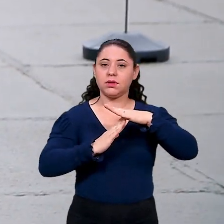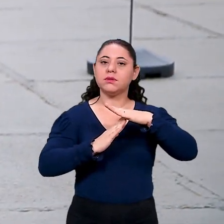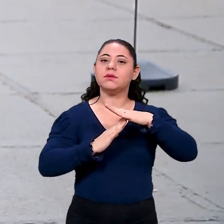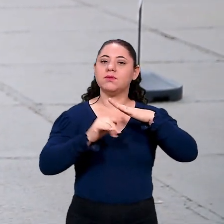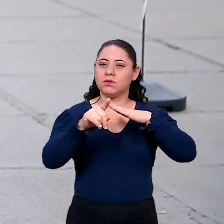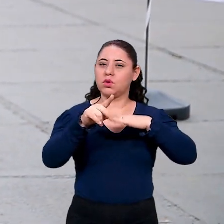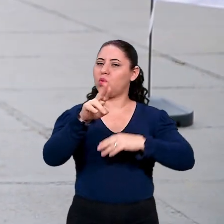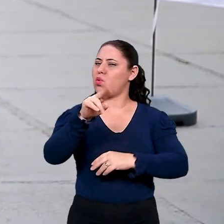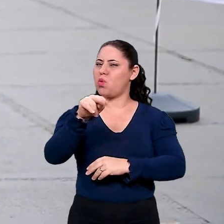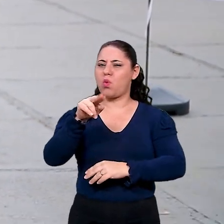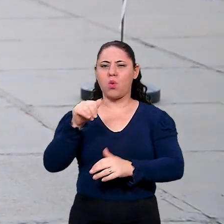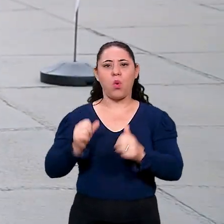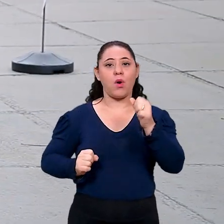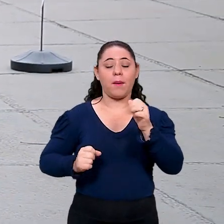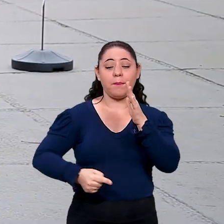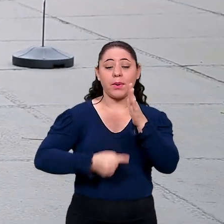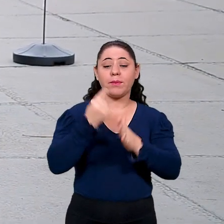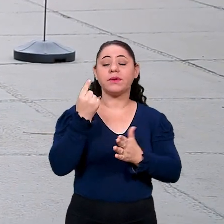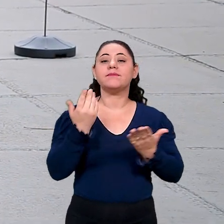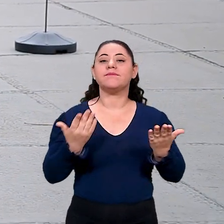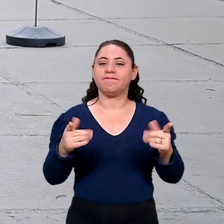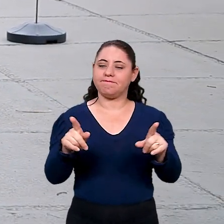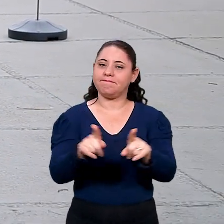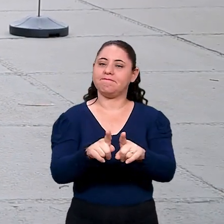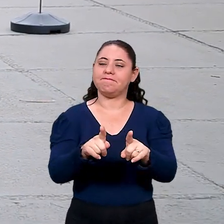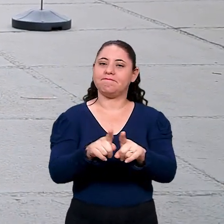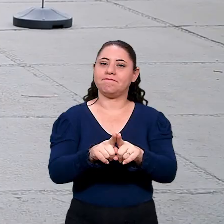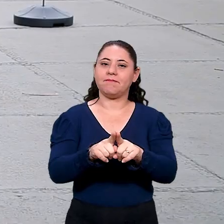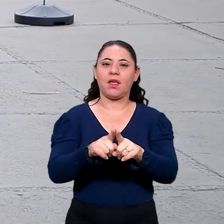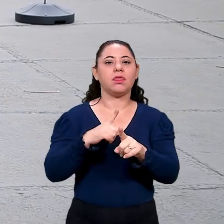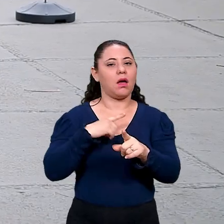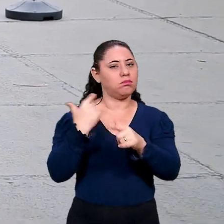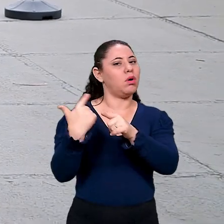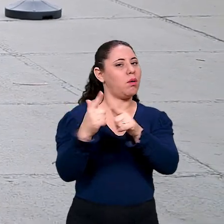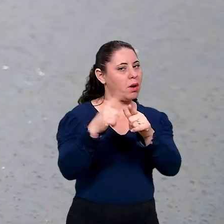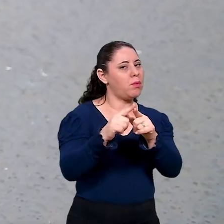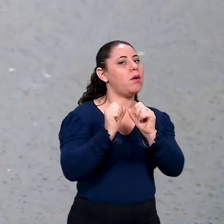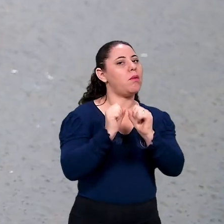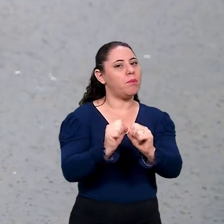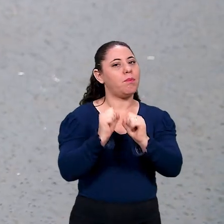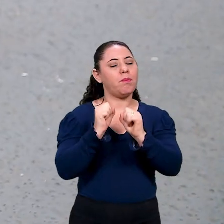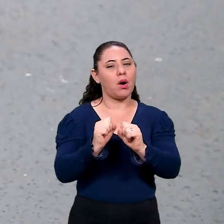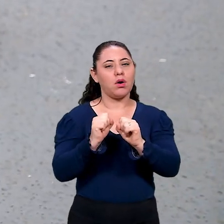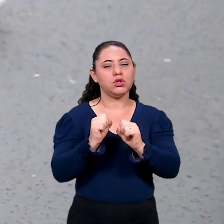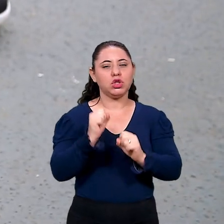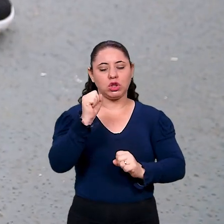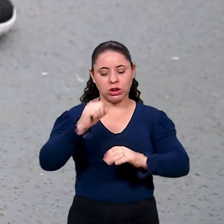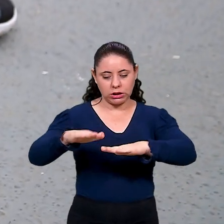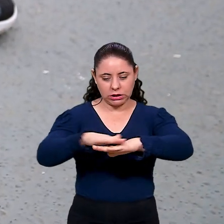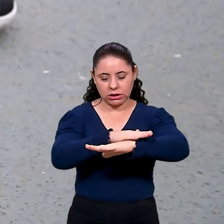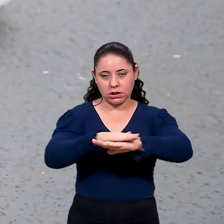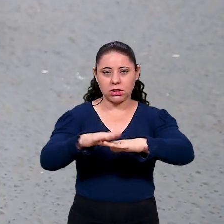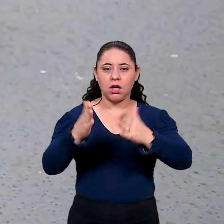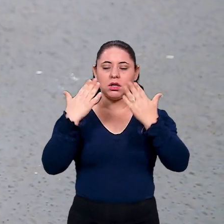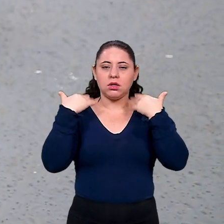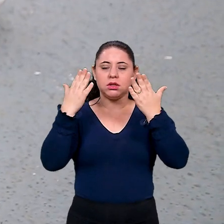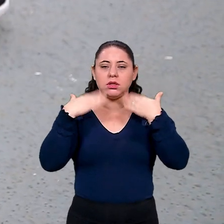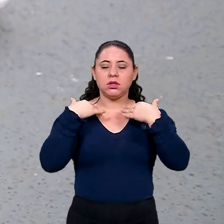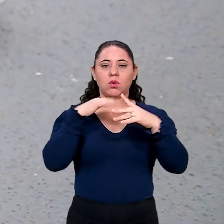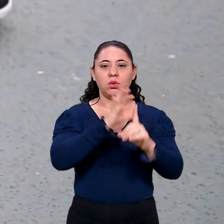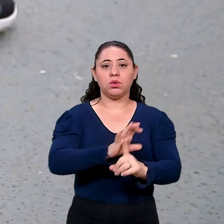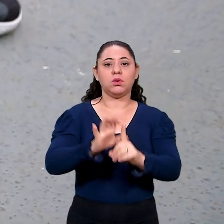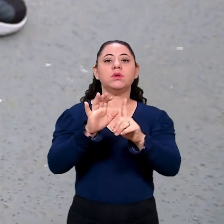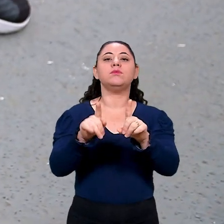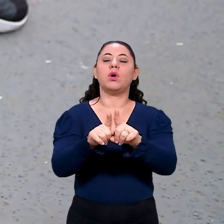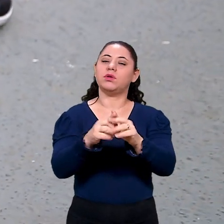pintando o limite do seu corpo né Principalmente você que nunca correu e vai correr pela primeira vez Então tem vários agravantes em relação ao vento ao asfalto a